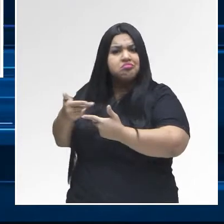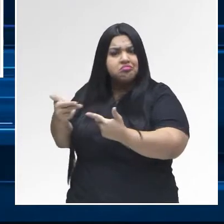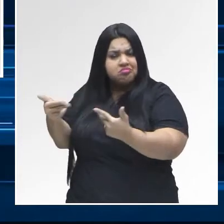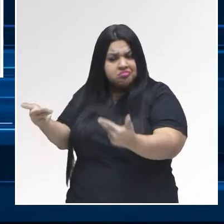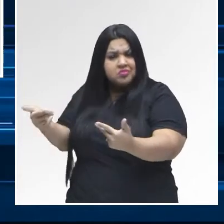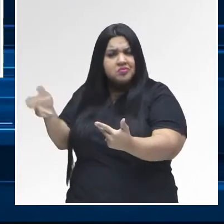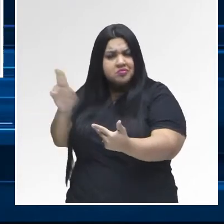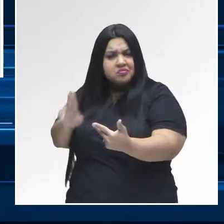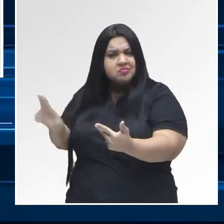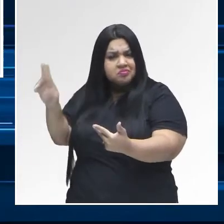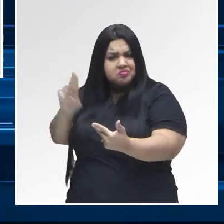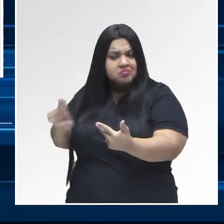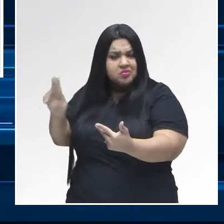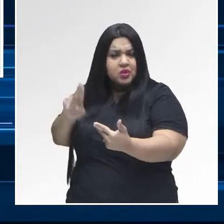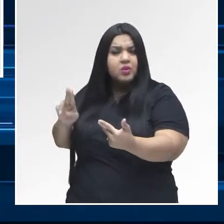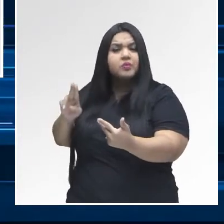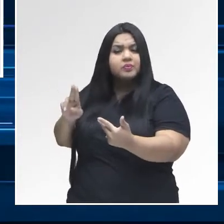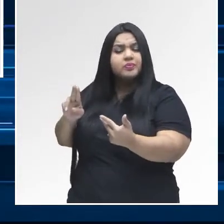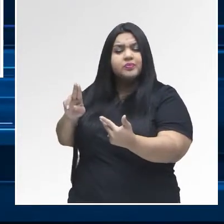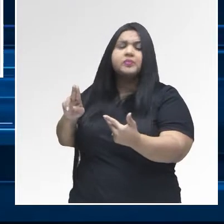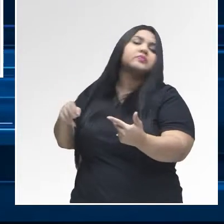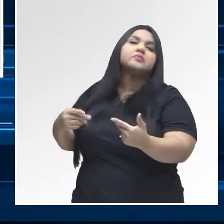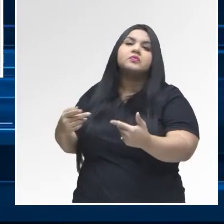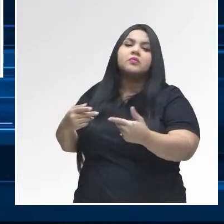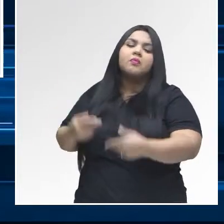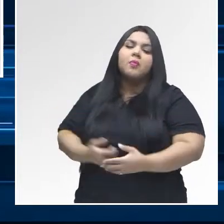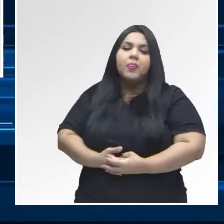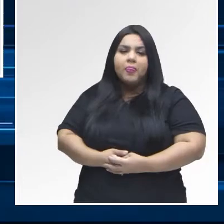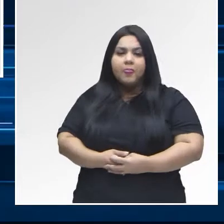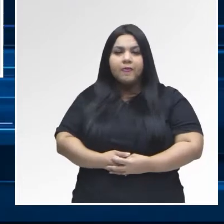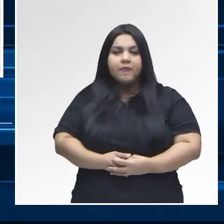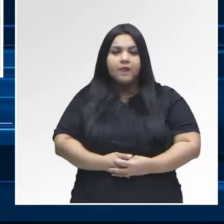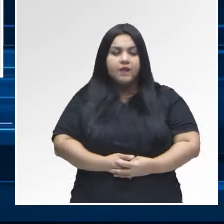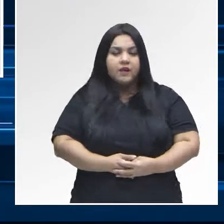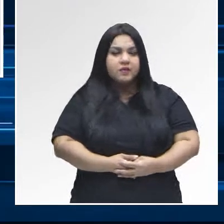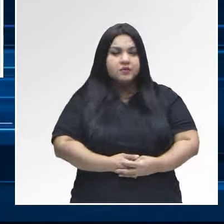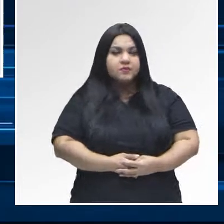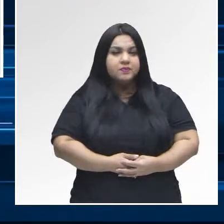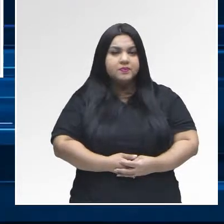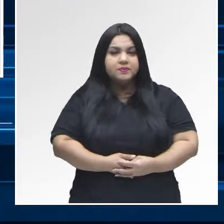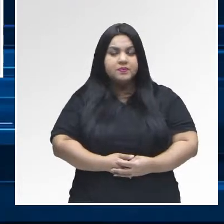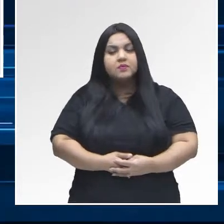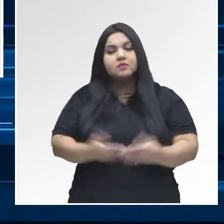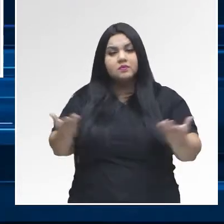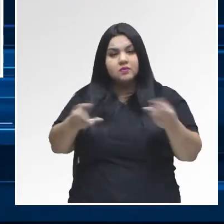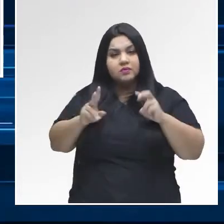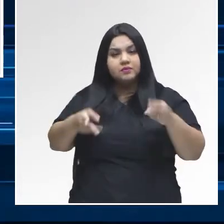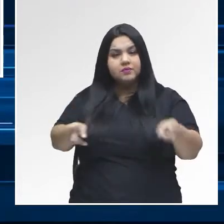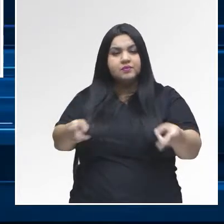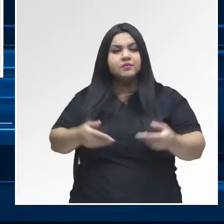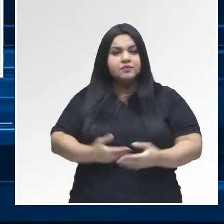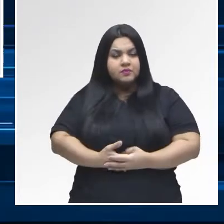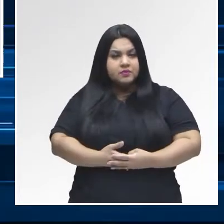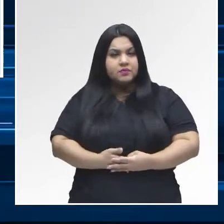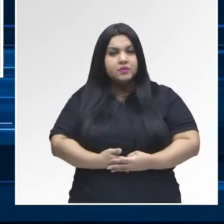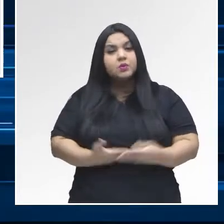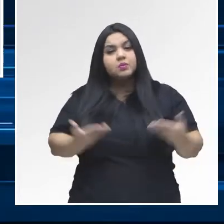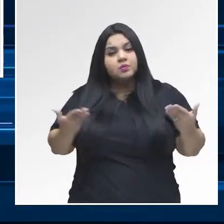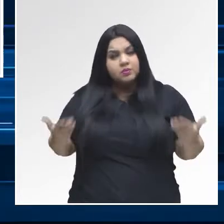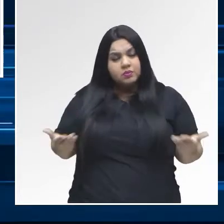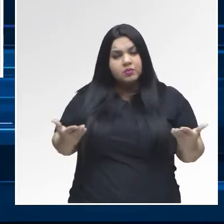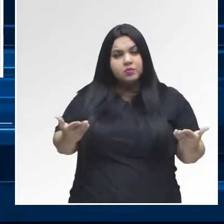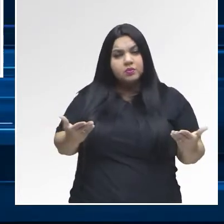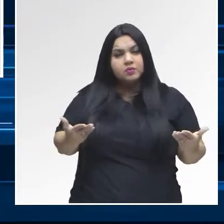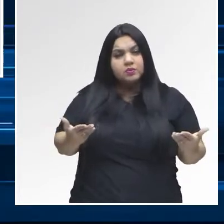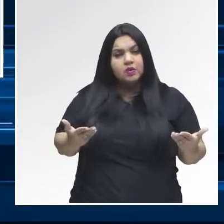utilizada, logicamente, para quê? Para as armas de fogo poderem fazer os seus disparos, não é? Continuando. Então,